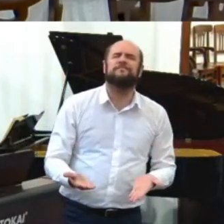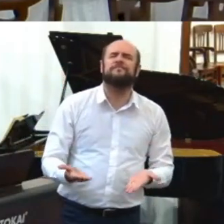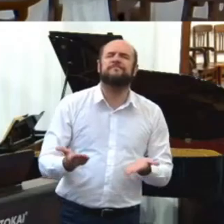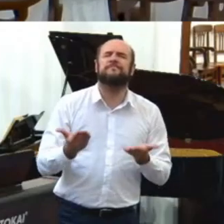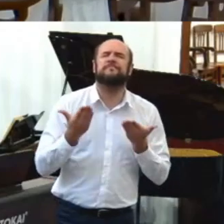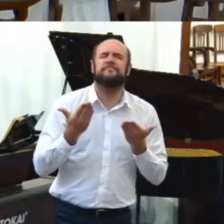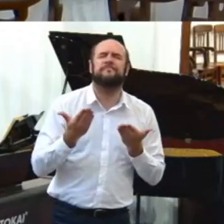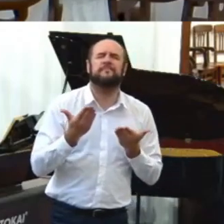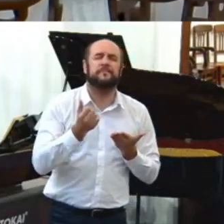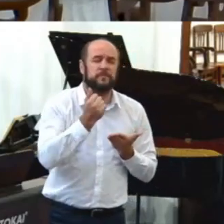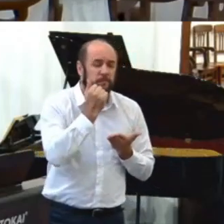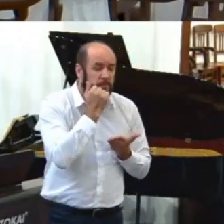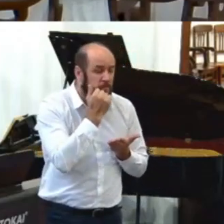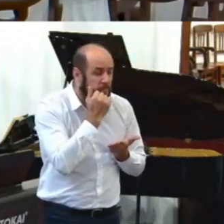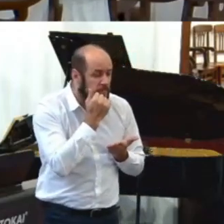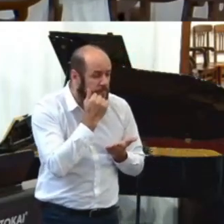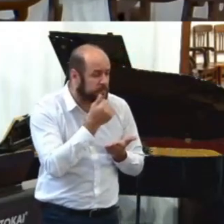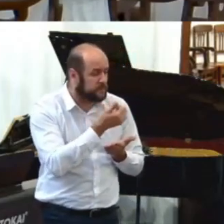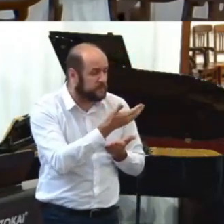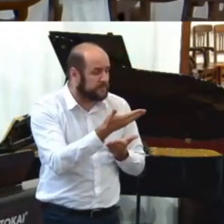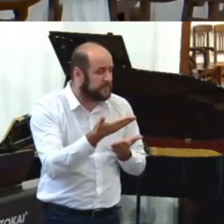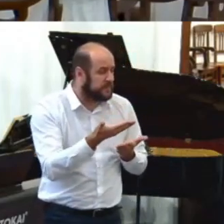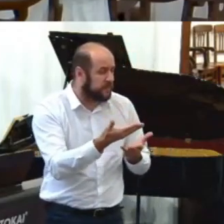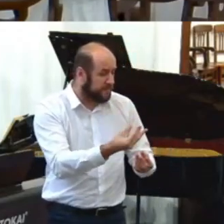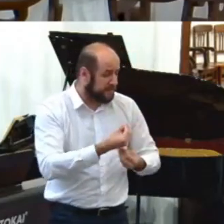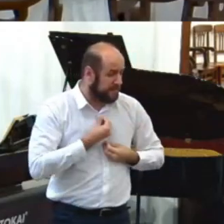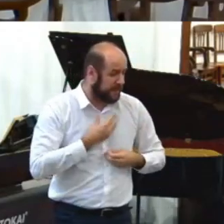estas mães a quem o Senhor nos deu,